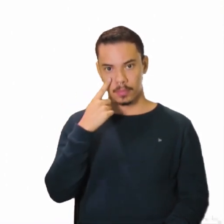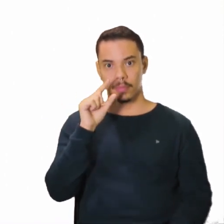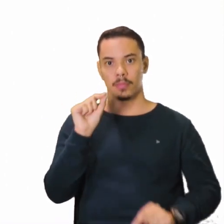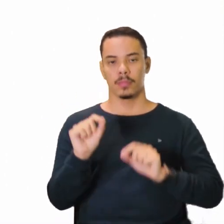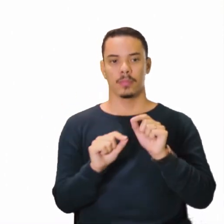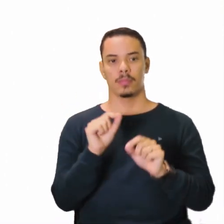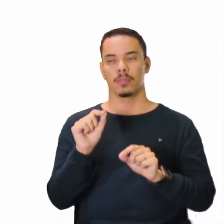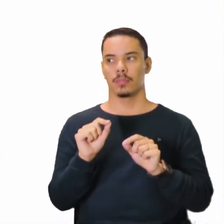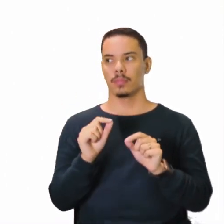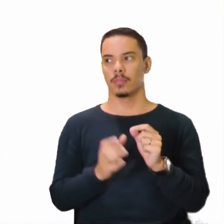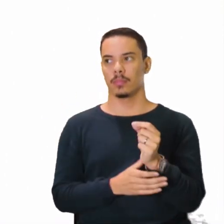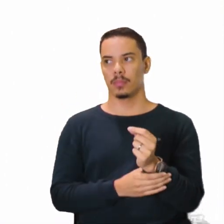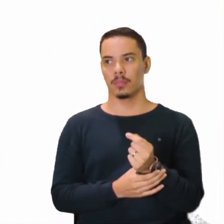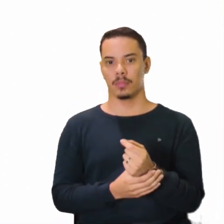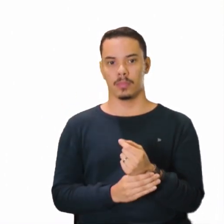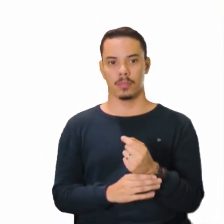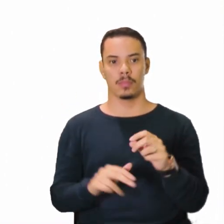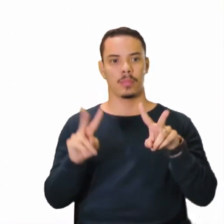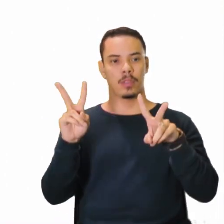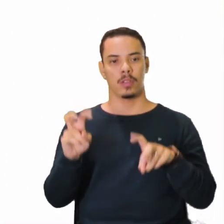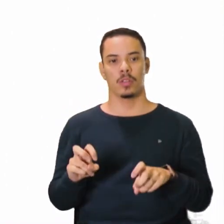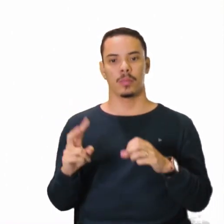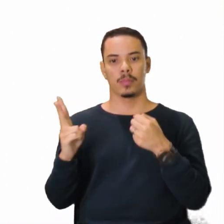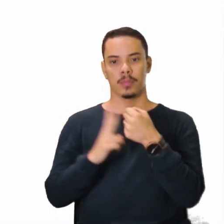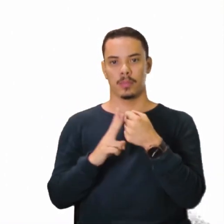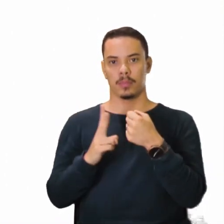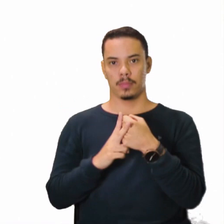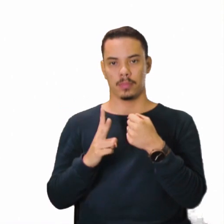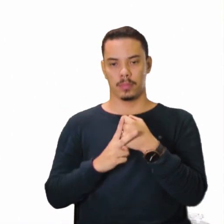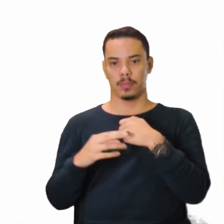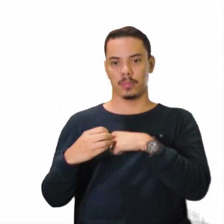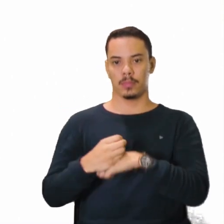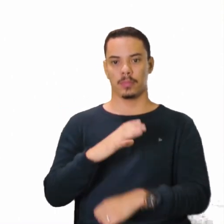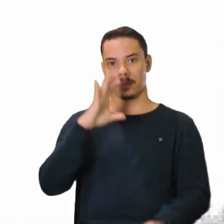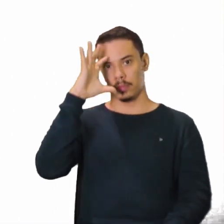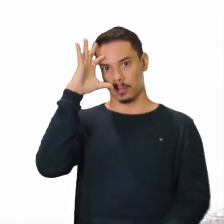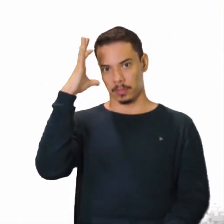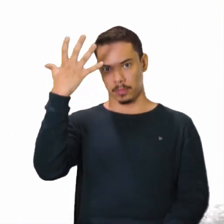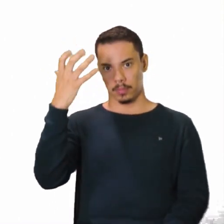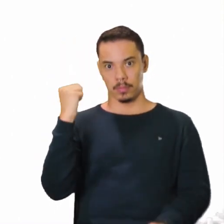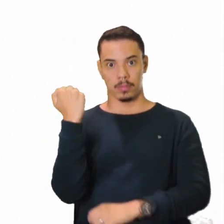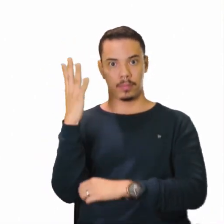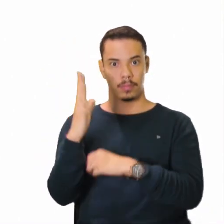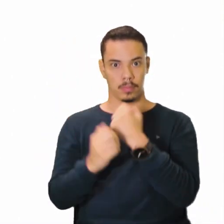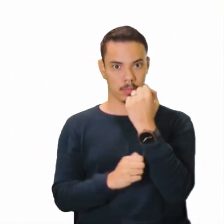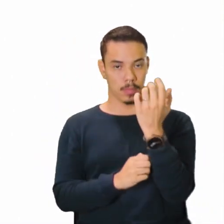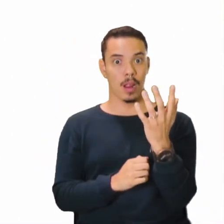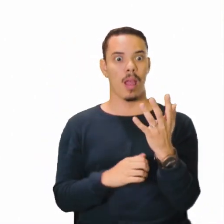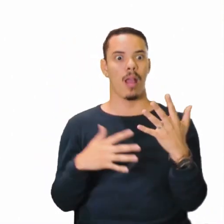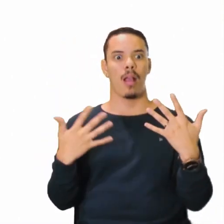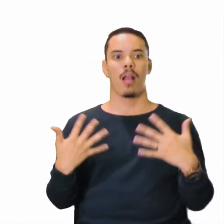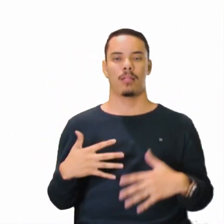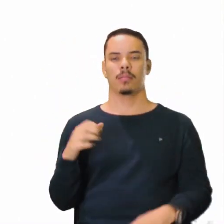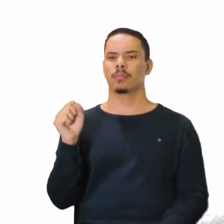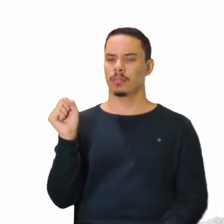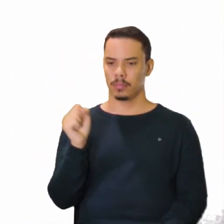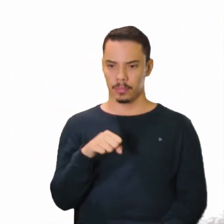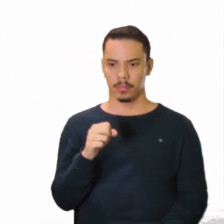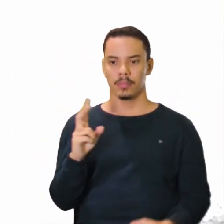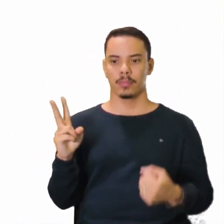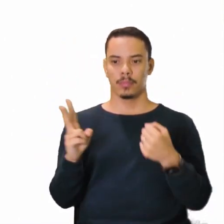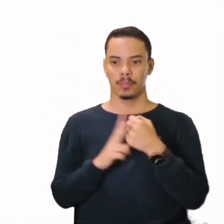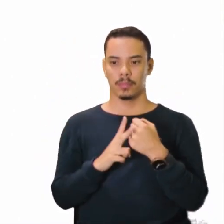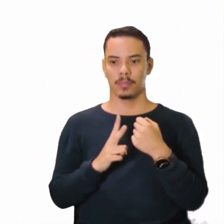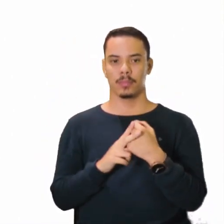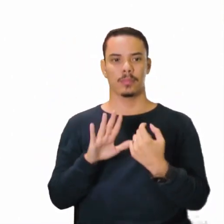questão da indicação dos verbos aí que indicam fenômenos da natureza. Ah, sim, os verbos